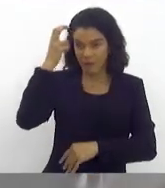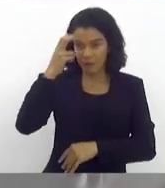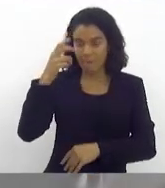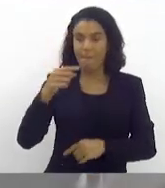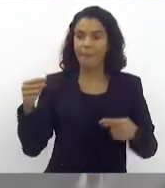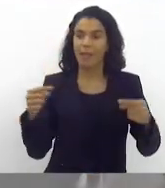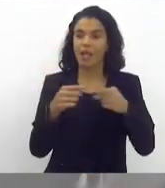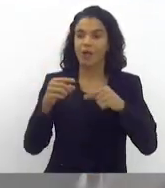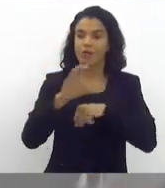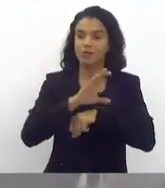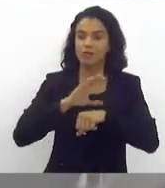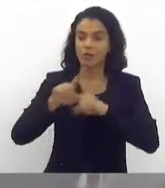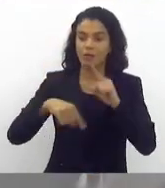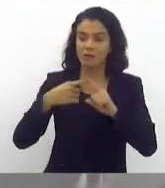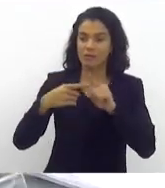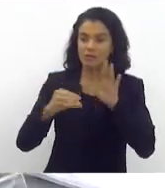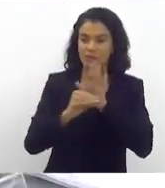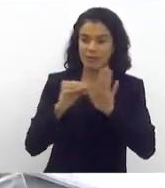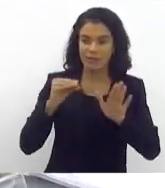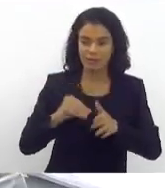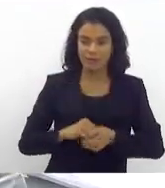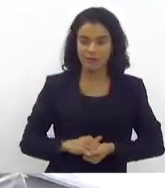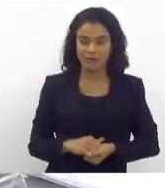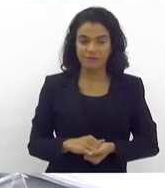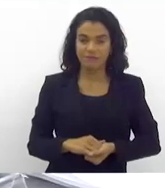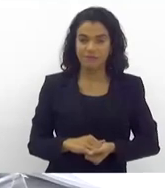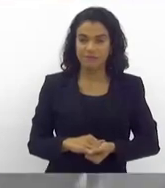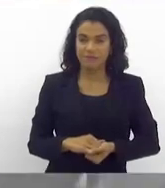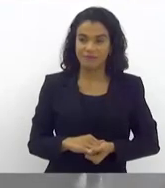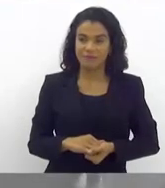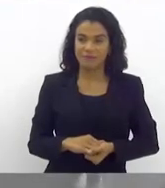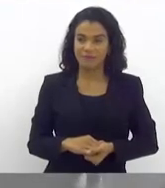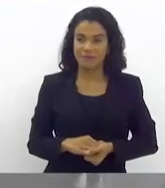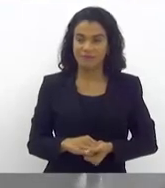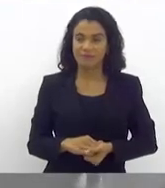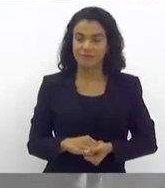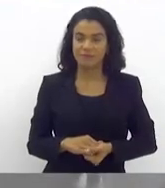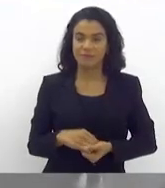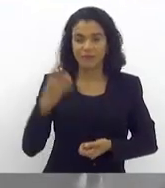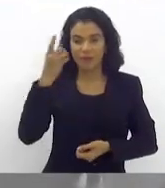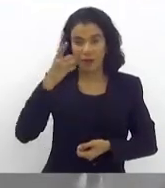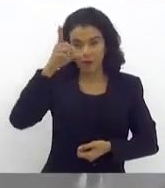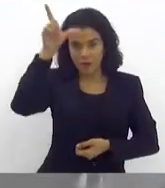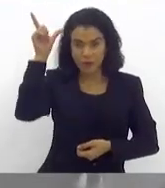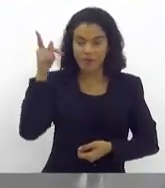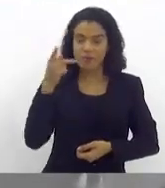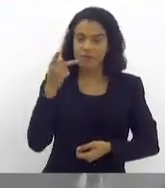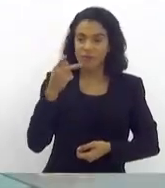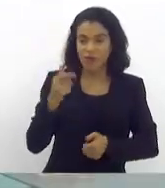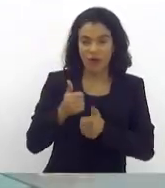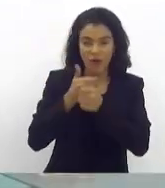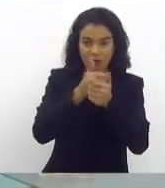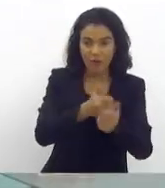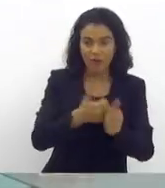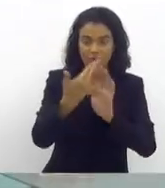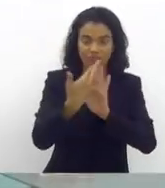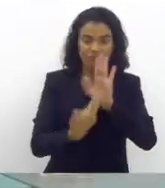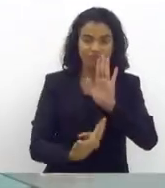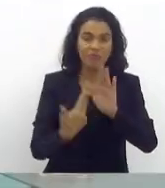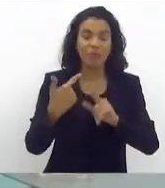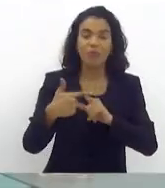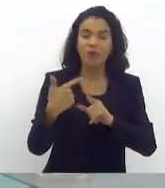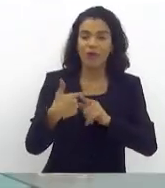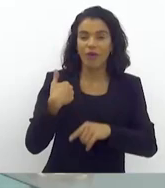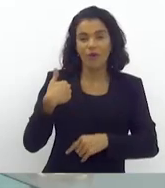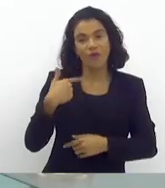Constitucionalidade com emendas, presidente. Em discussão. Senhor presidente, eu com vou... Com emenda, tá? Desculpa. Deputado Luiz Paulo. Eu vou acompanhar a relatora, porque eu vou